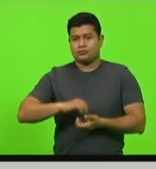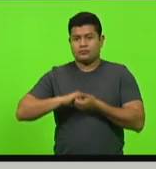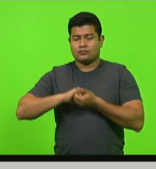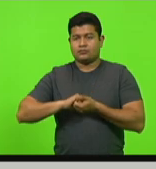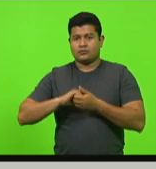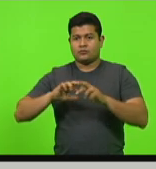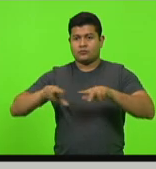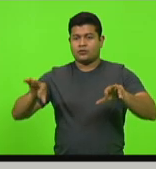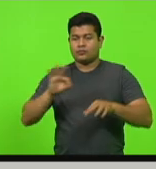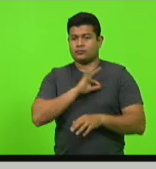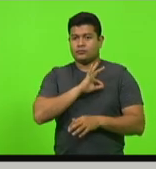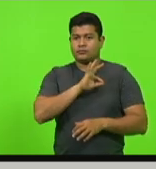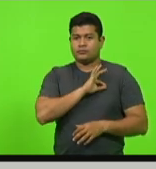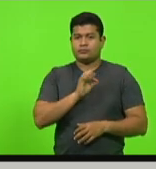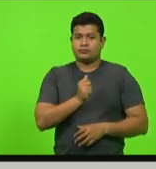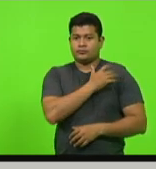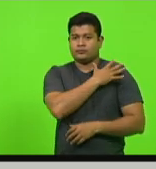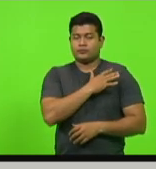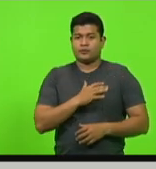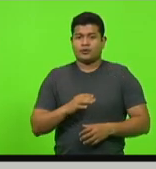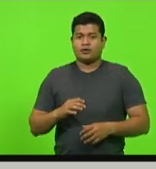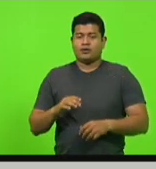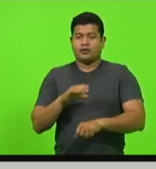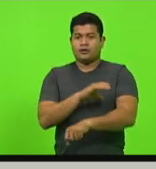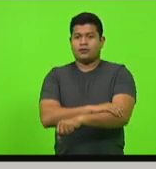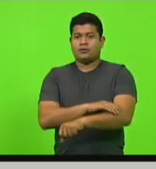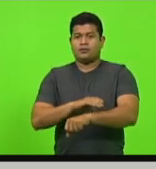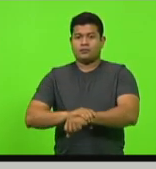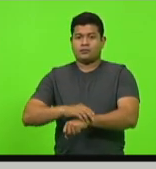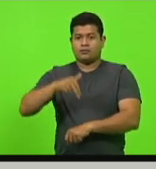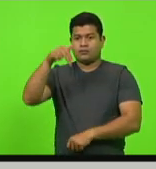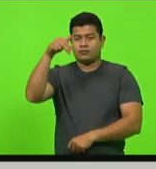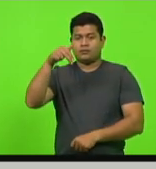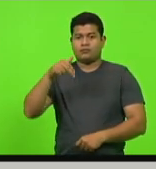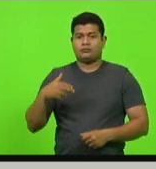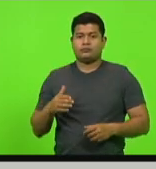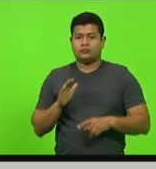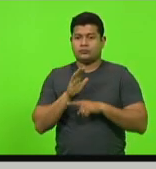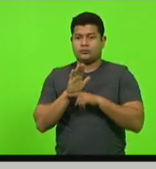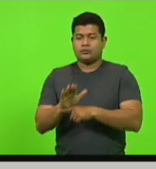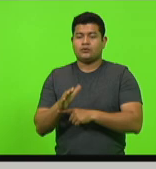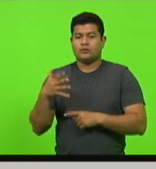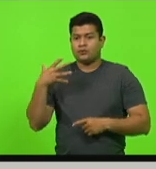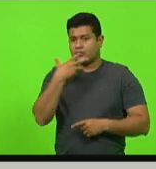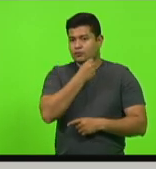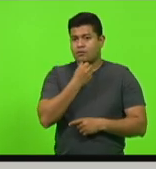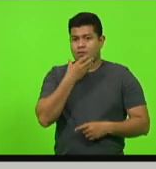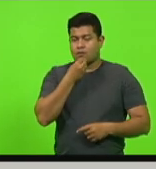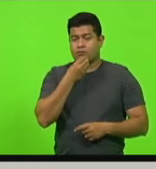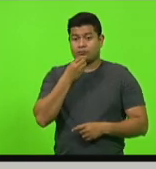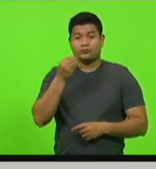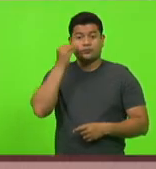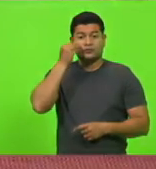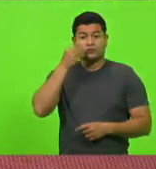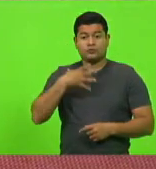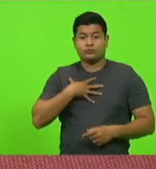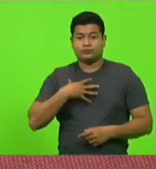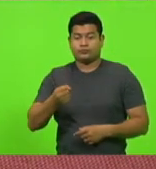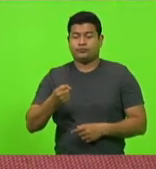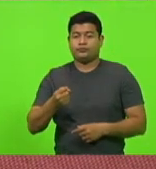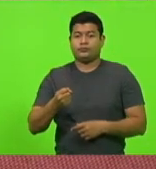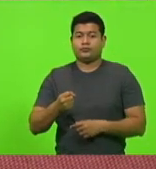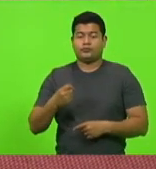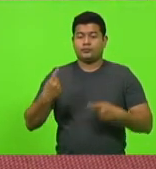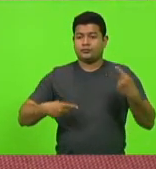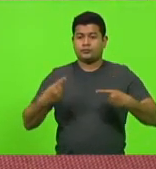diversos policiais militares de Braço do Norte pelo ato de bravura no salvamento de um homem que tentava cometer suicídio. Em discussão. Não